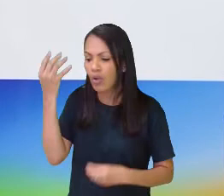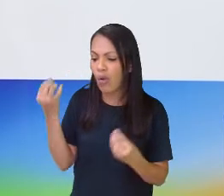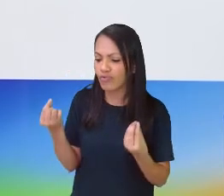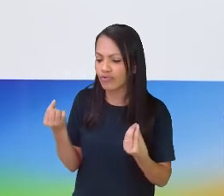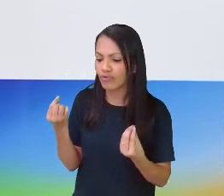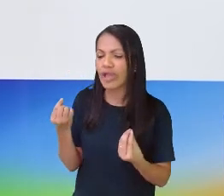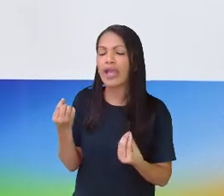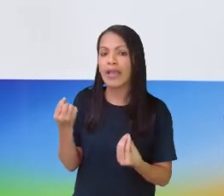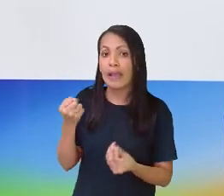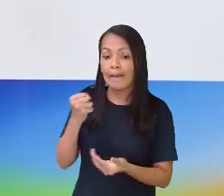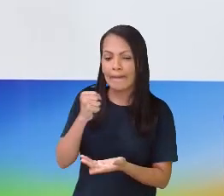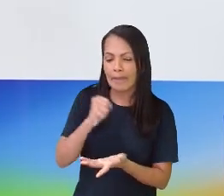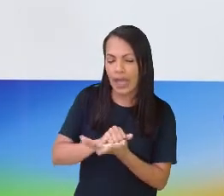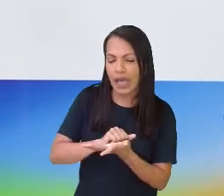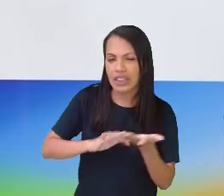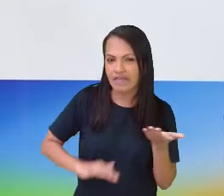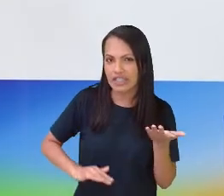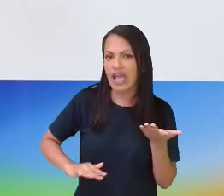para a minha prática.